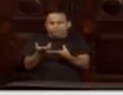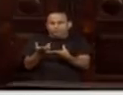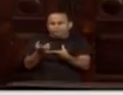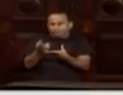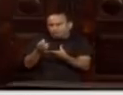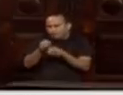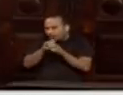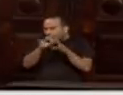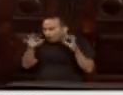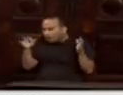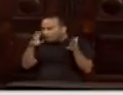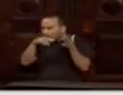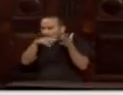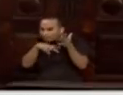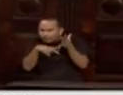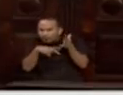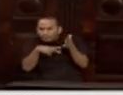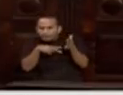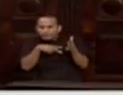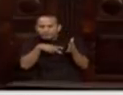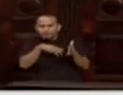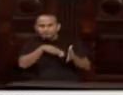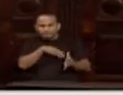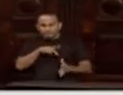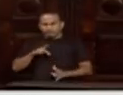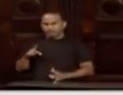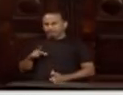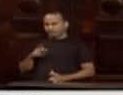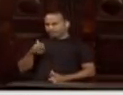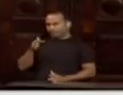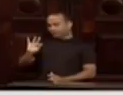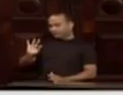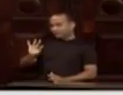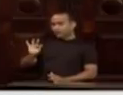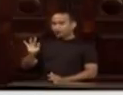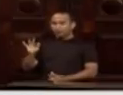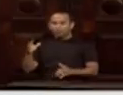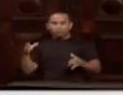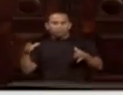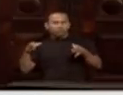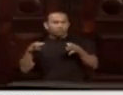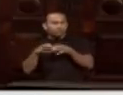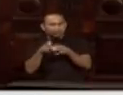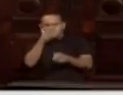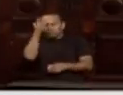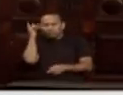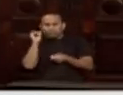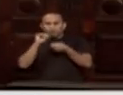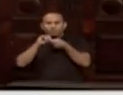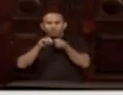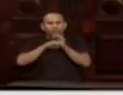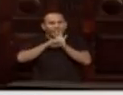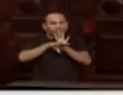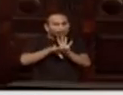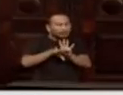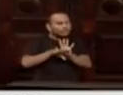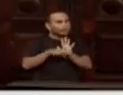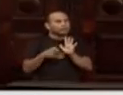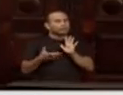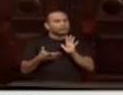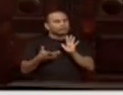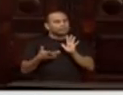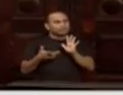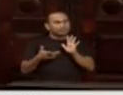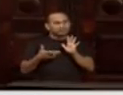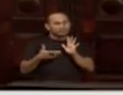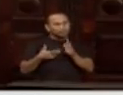que o ministério público federal ea polícia federal e que a torcida do flamengo fez sobre essa indicação é de que